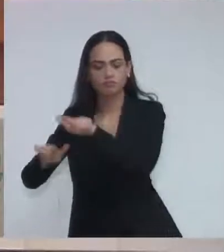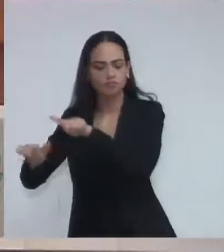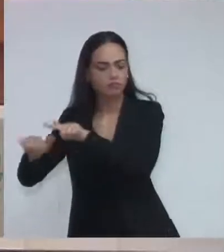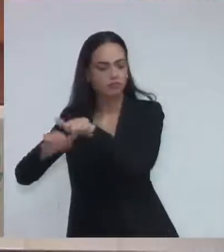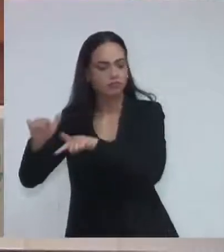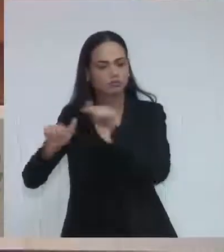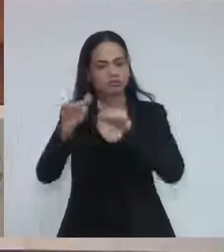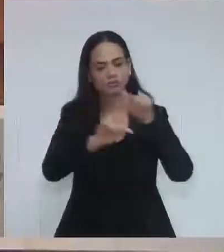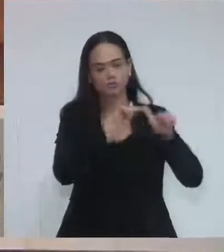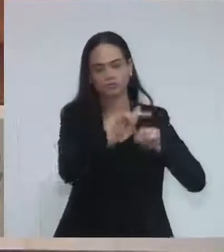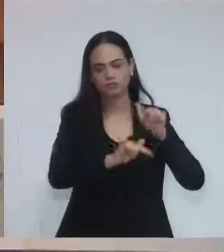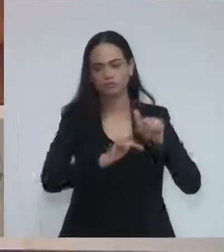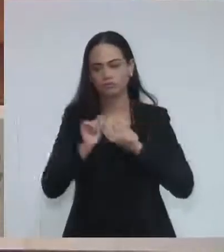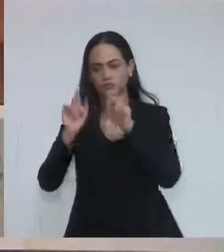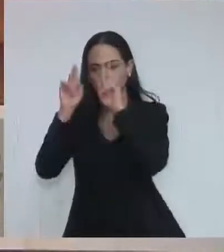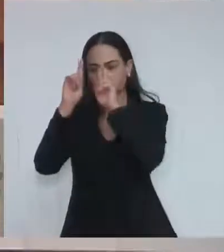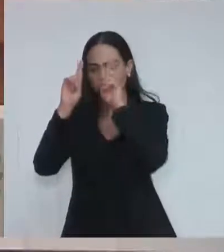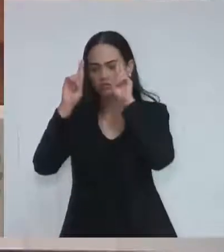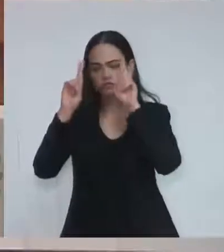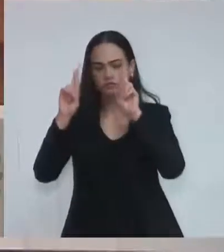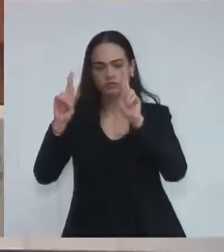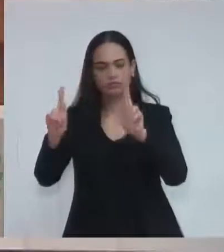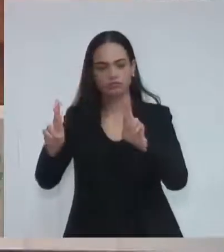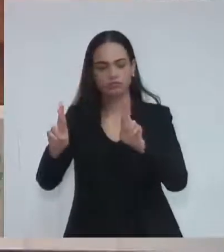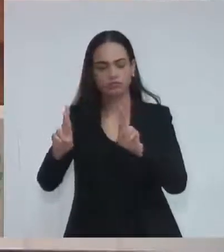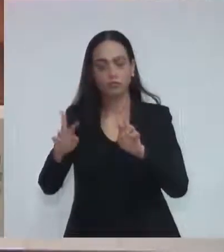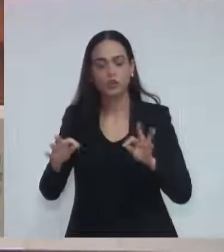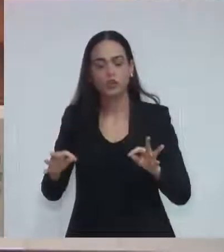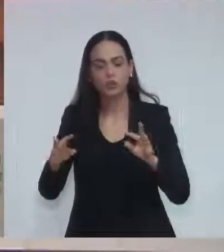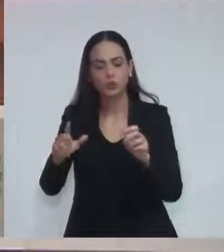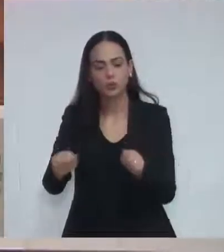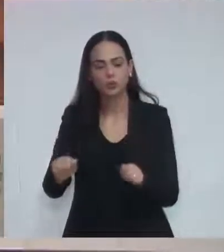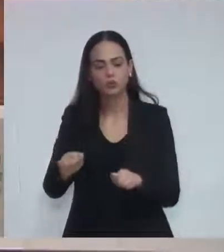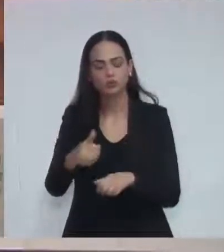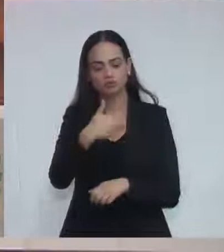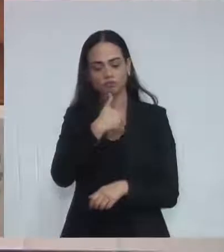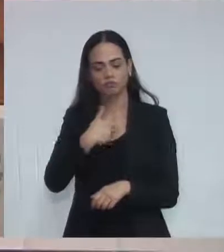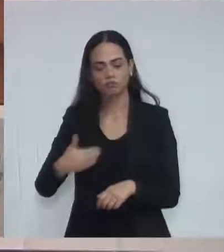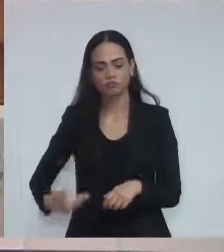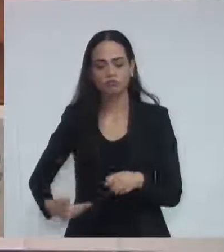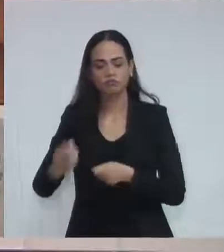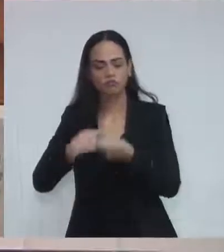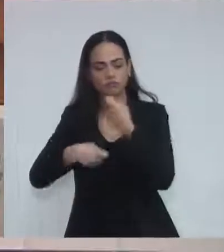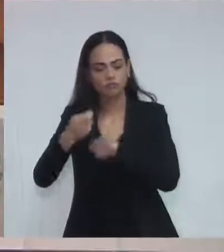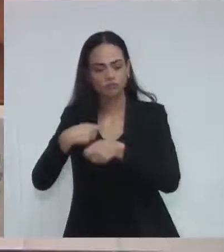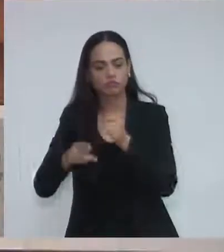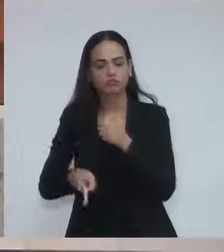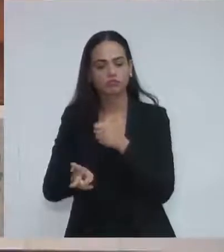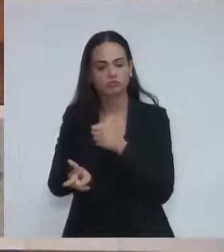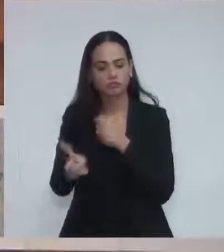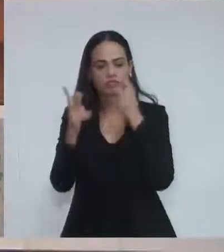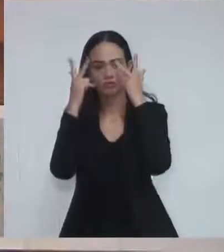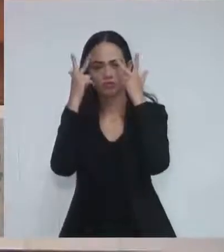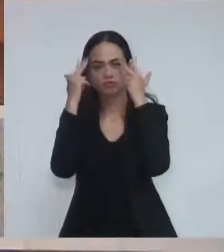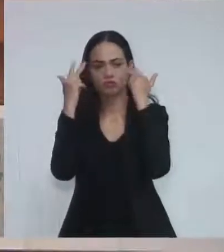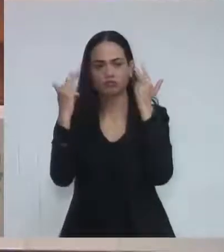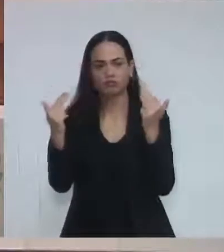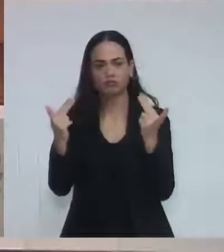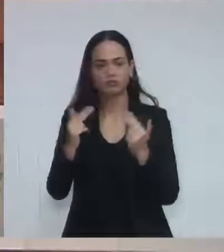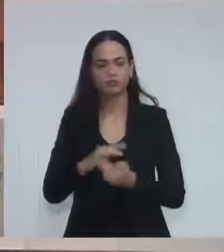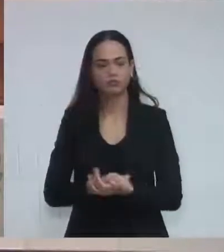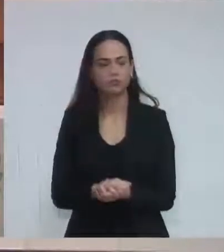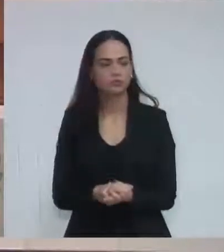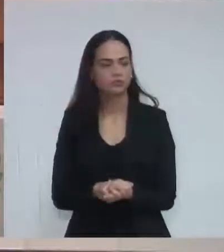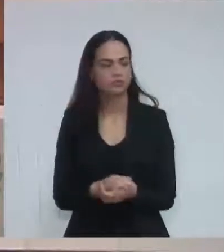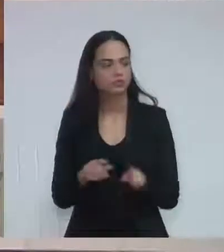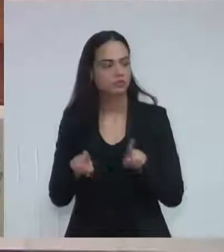a organização e o funcionamento da administração pública. Ainda, os dispositivos do